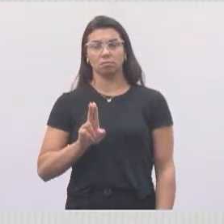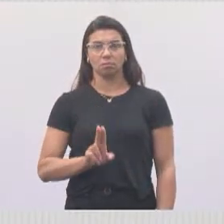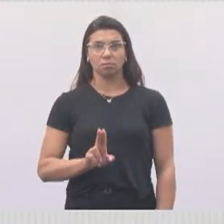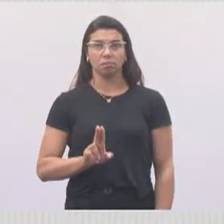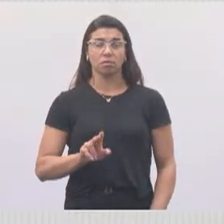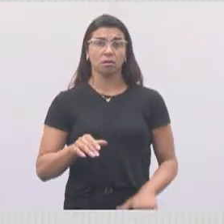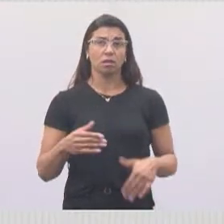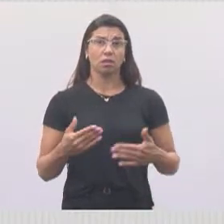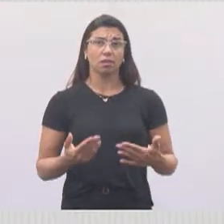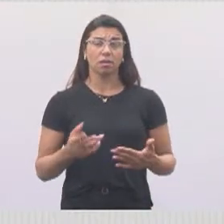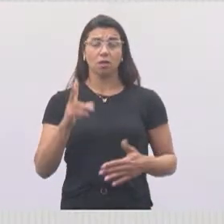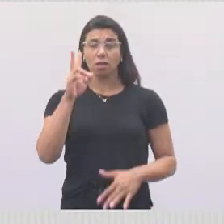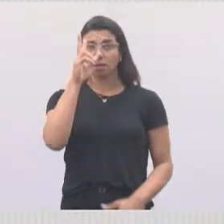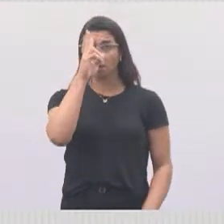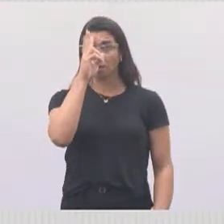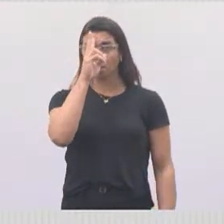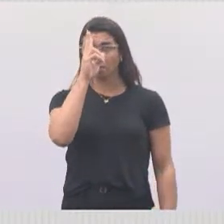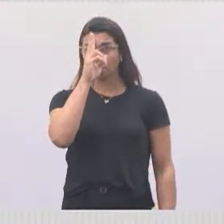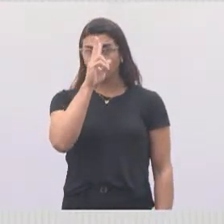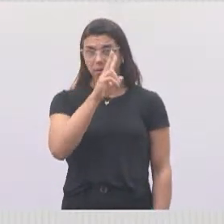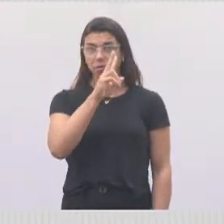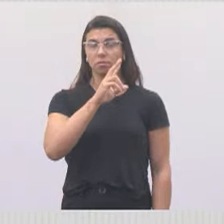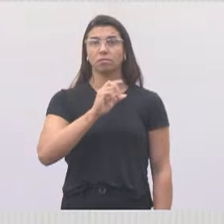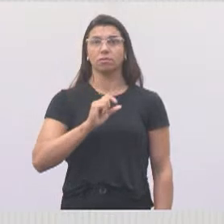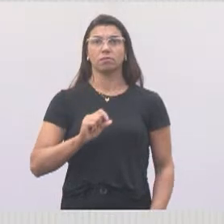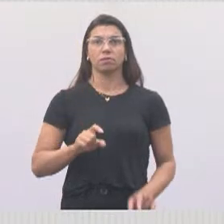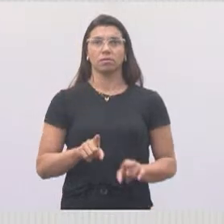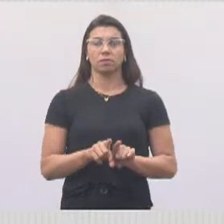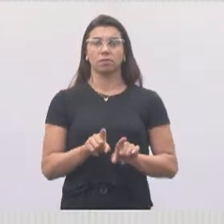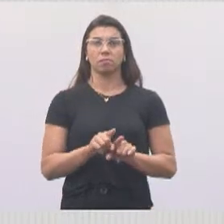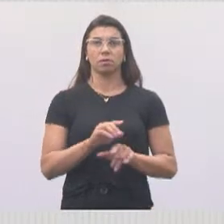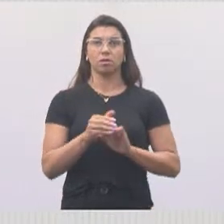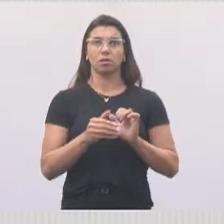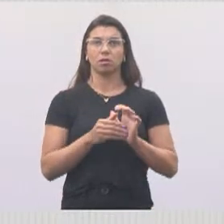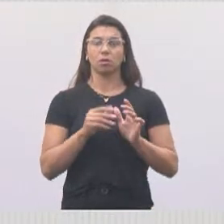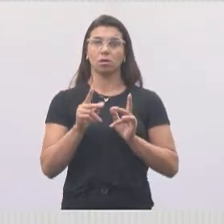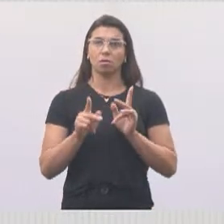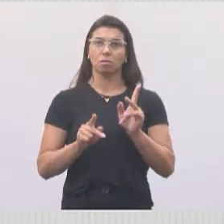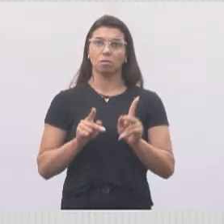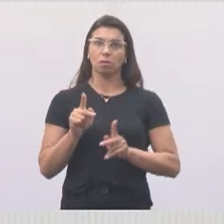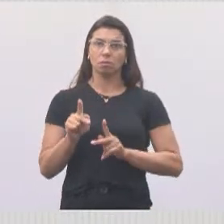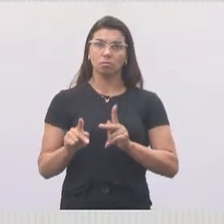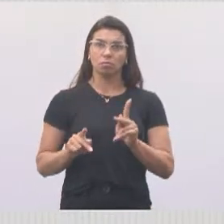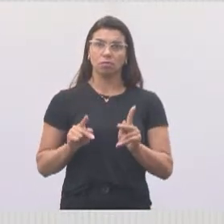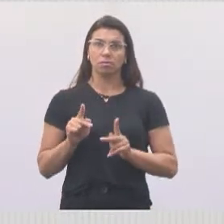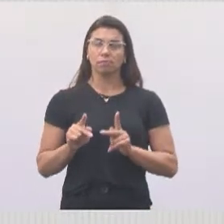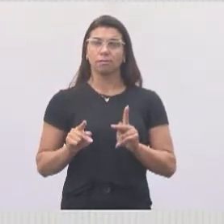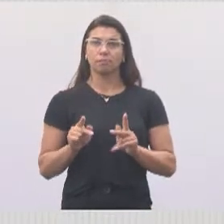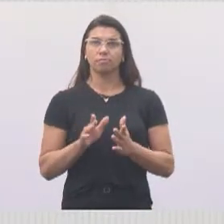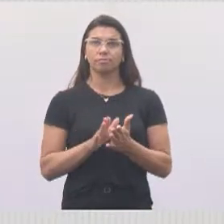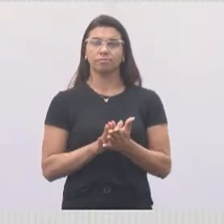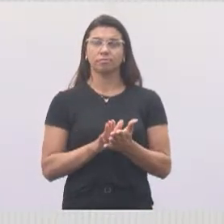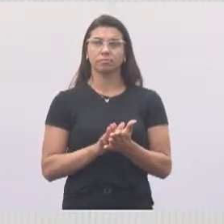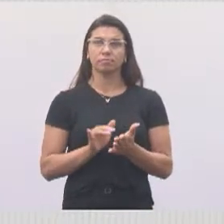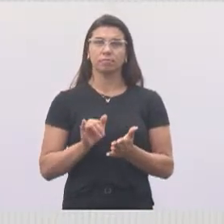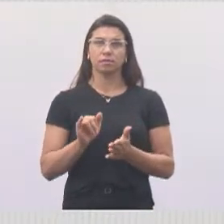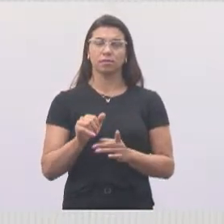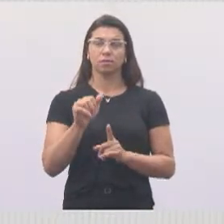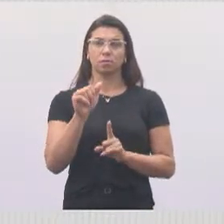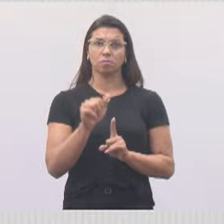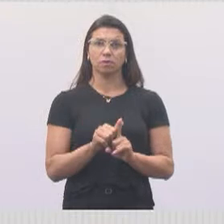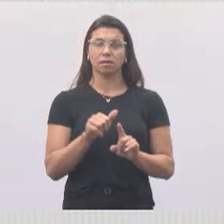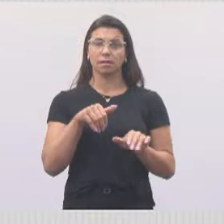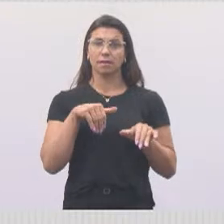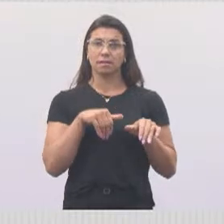E lembrando a população de Jacareí que esse mês de